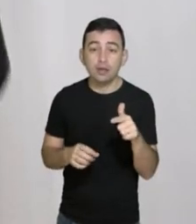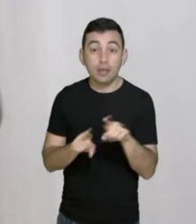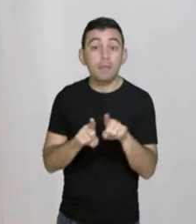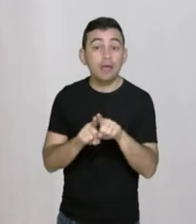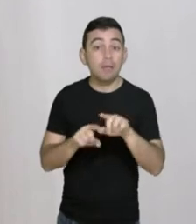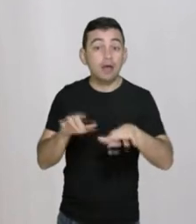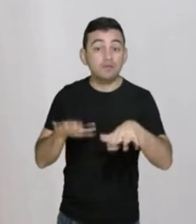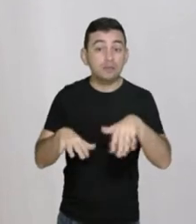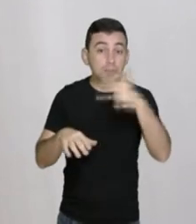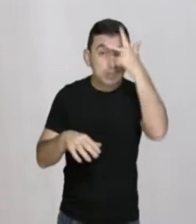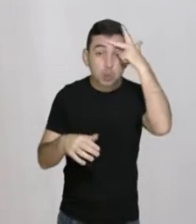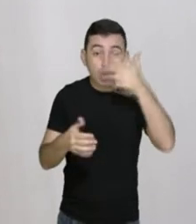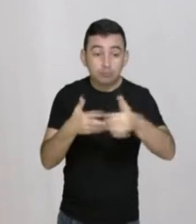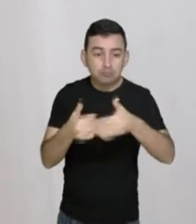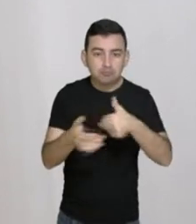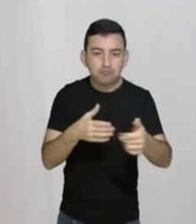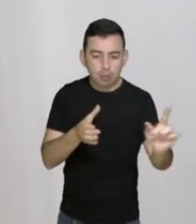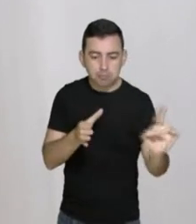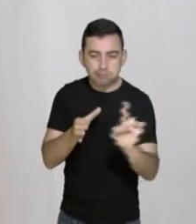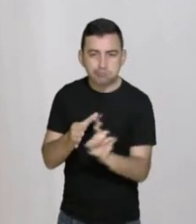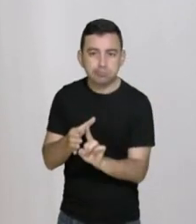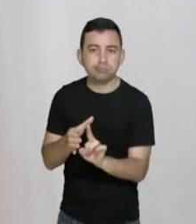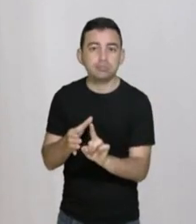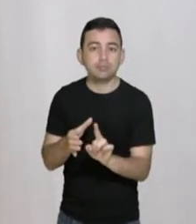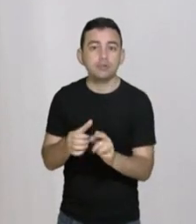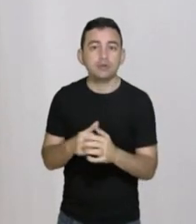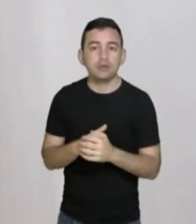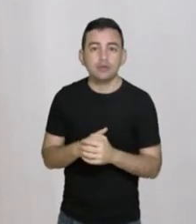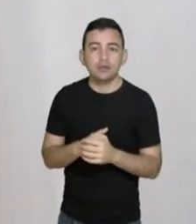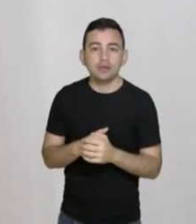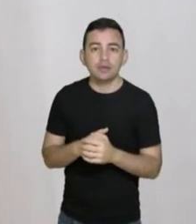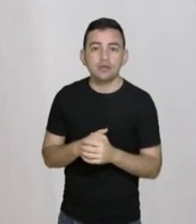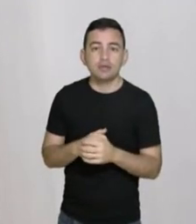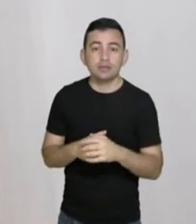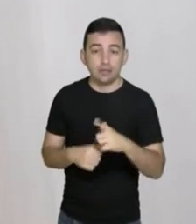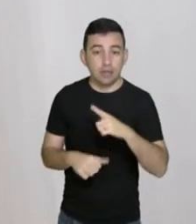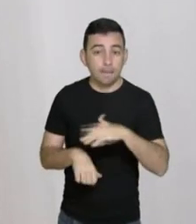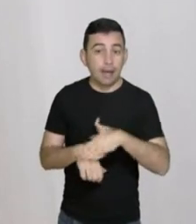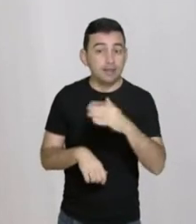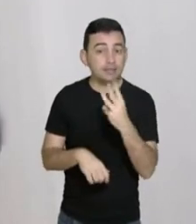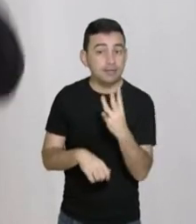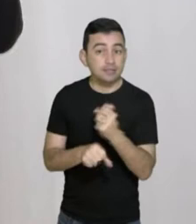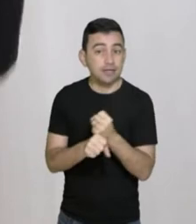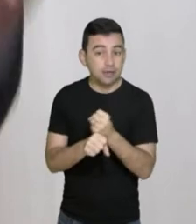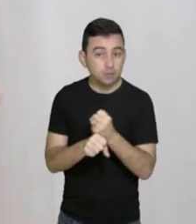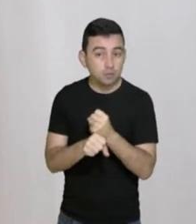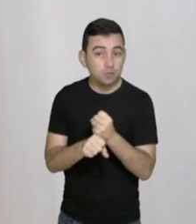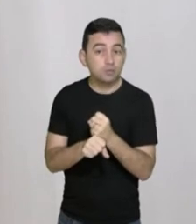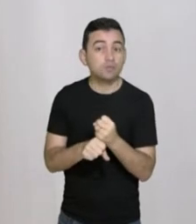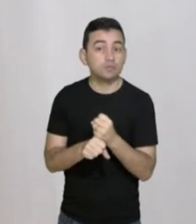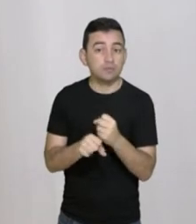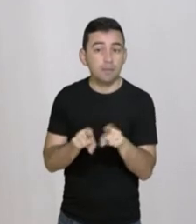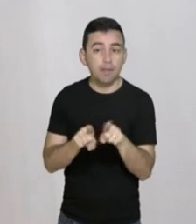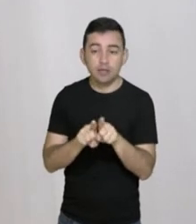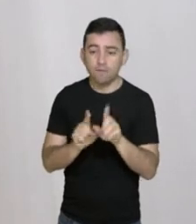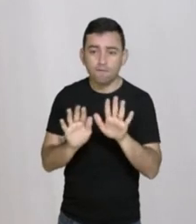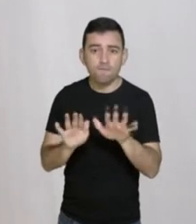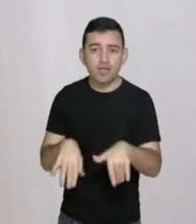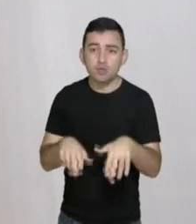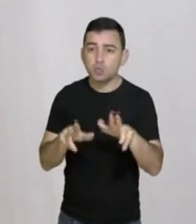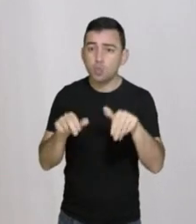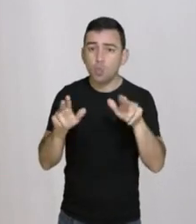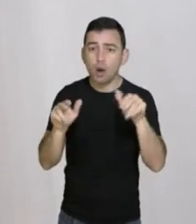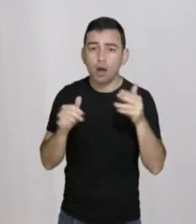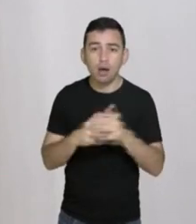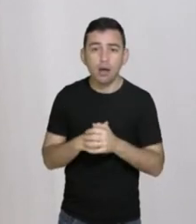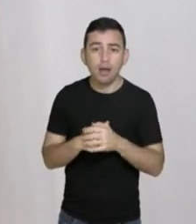outras pessoas, o inquérito que dura mais de 3 anos e que não encerra, que é